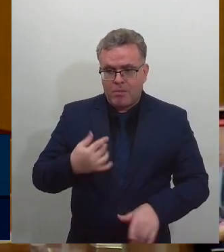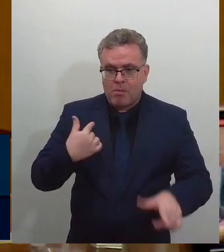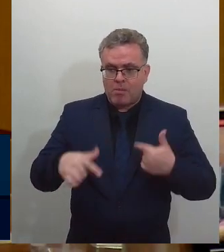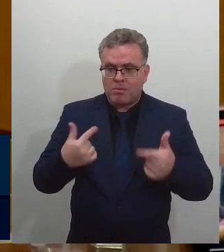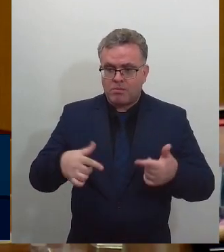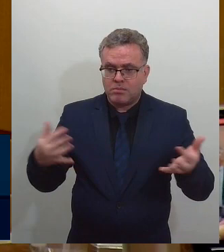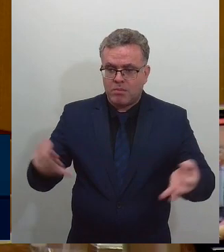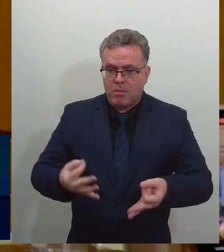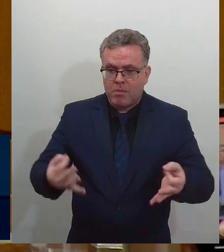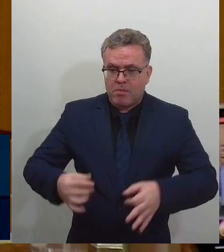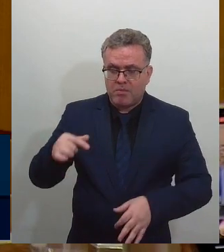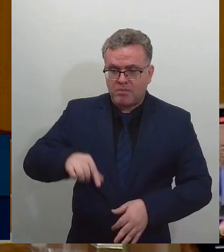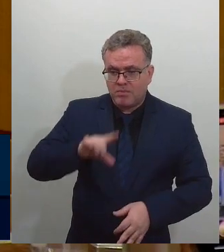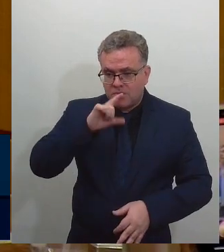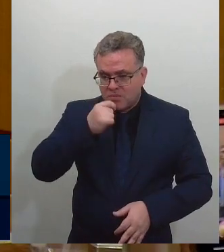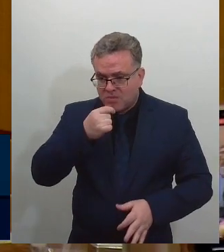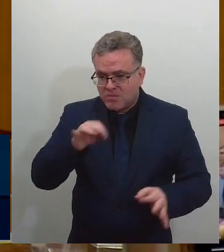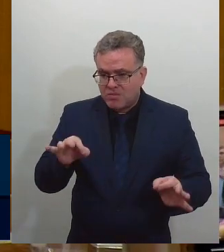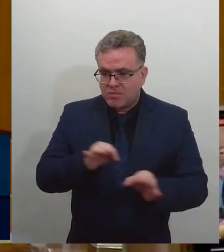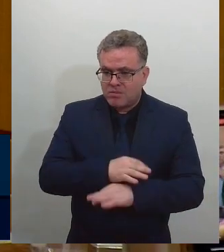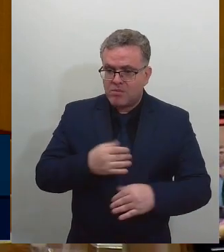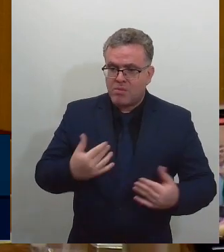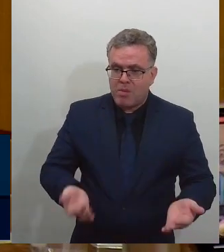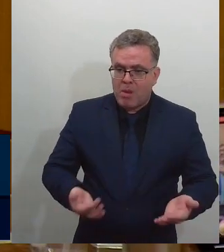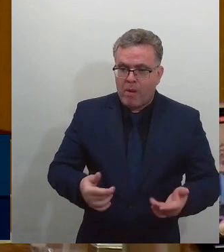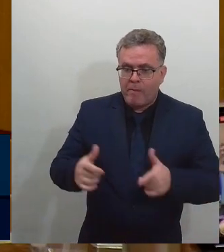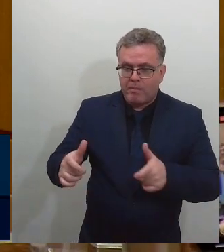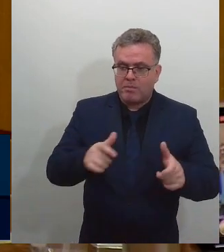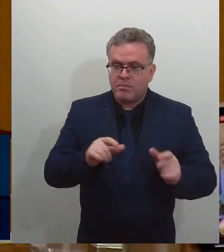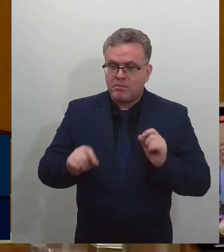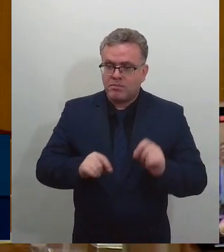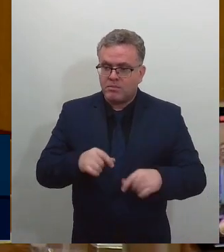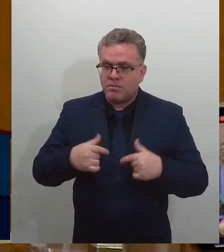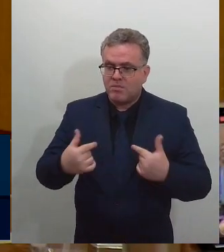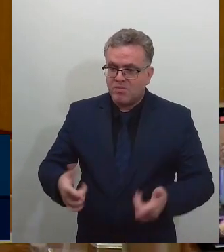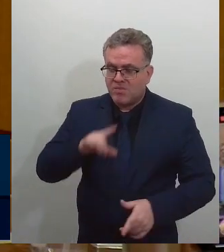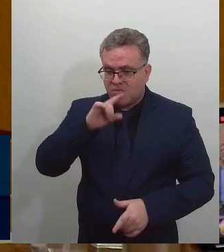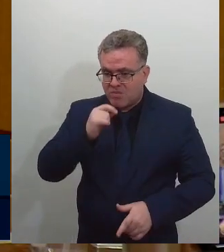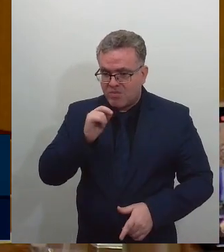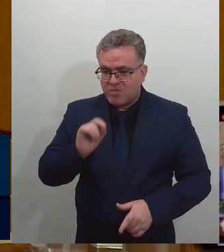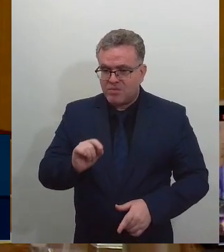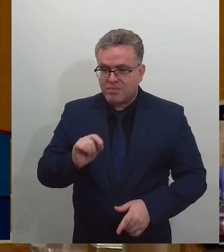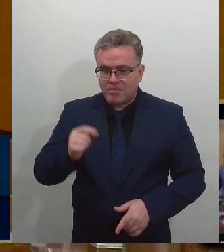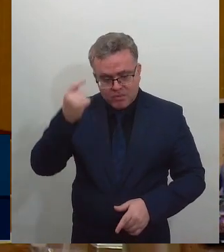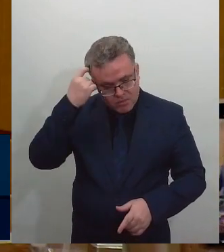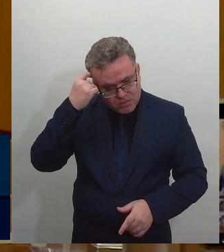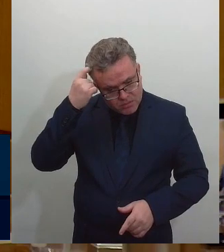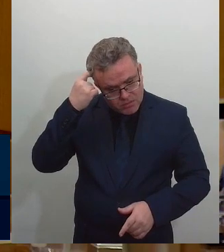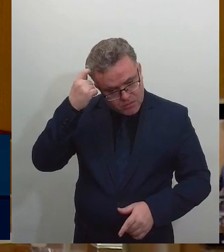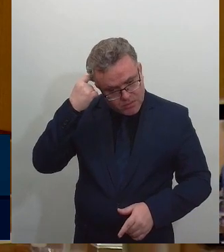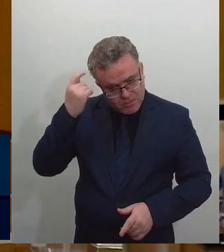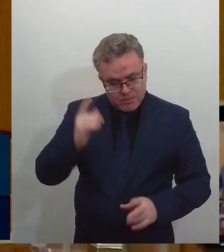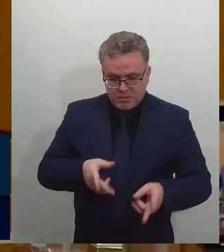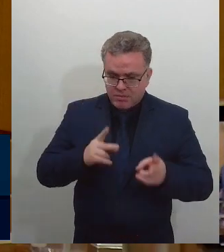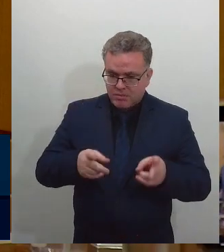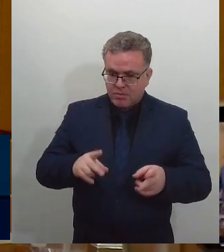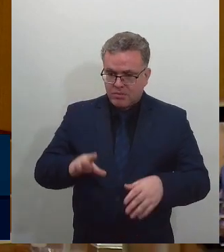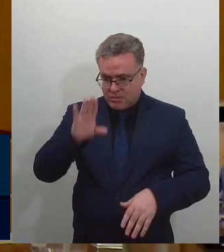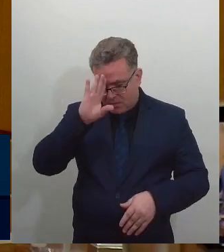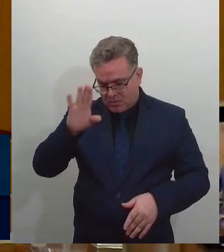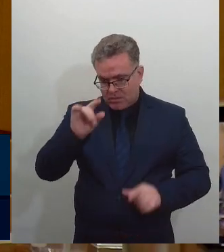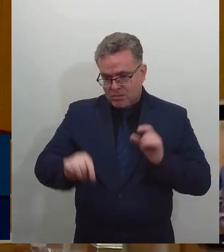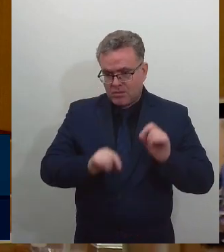Aracaju. Vários bairros de Aracaju, né, vai ter saneamento básico, e o principal deles todos é a zona de